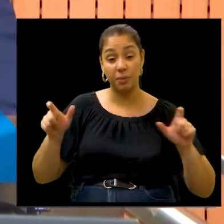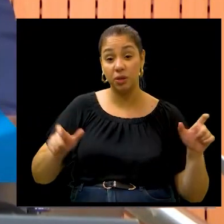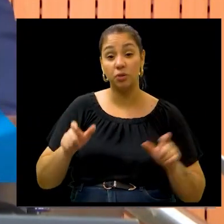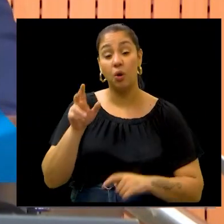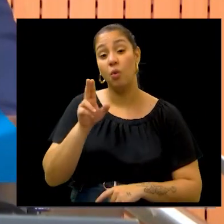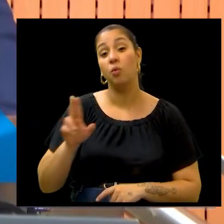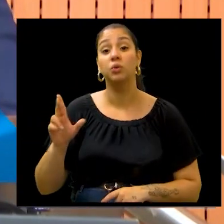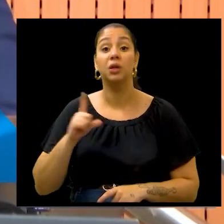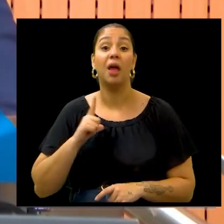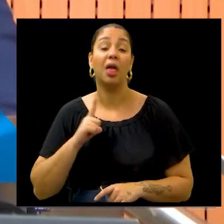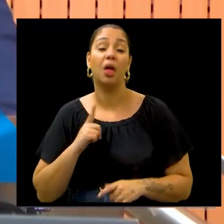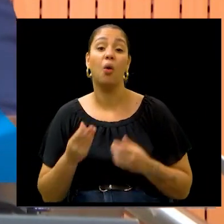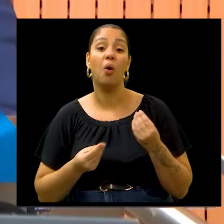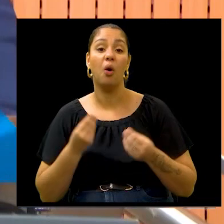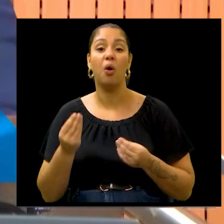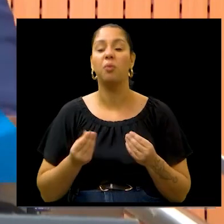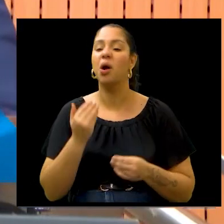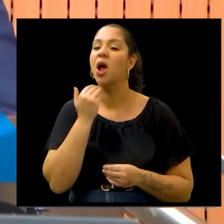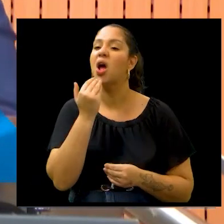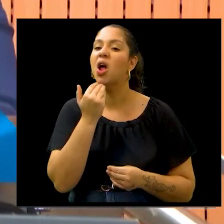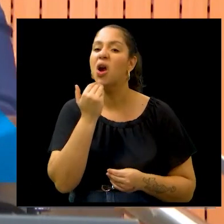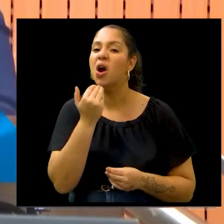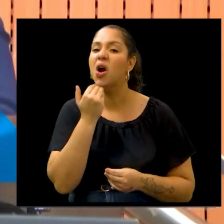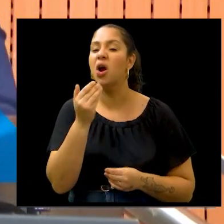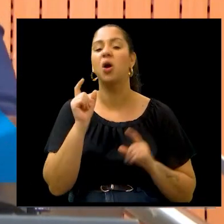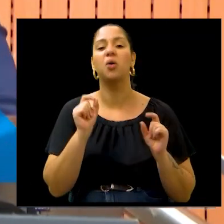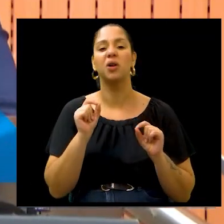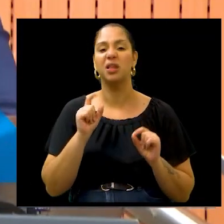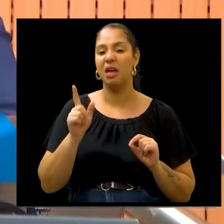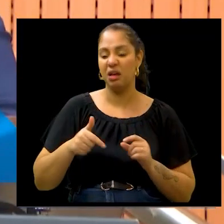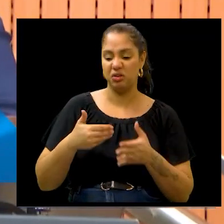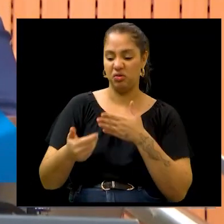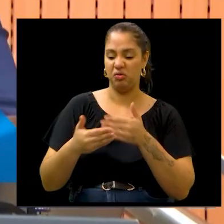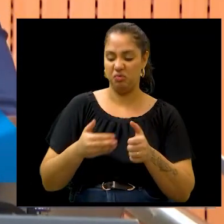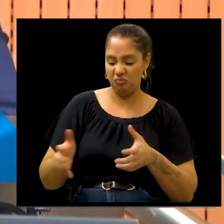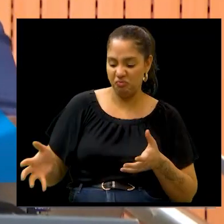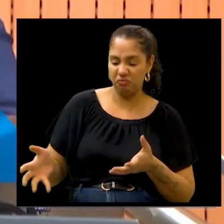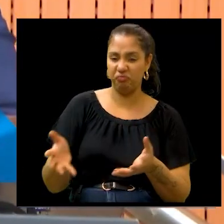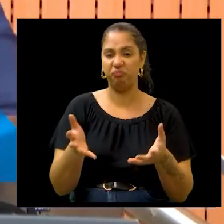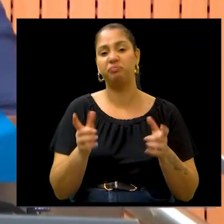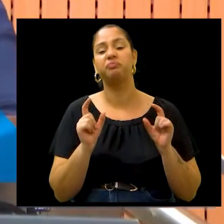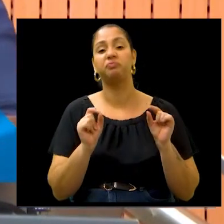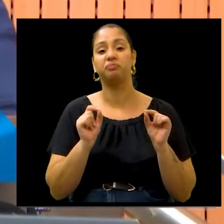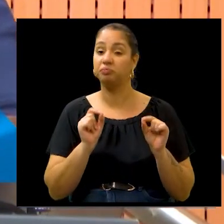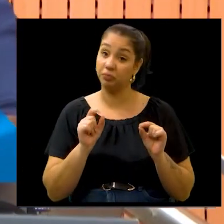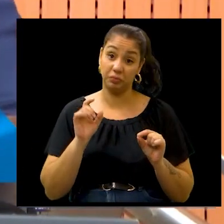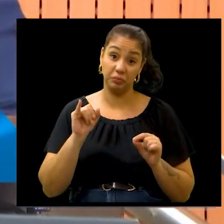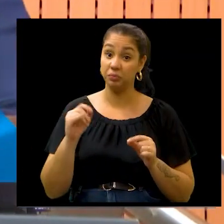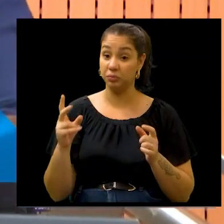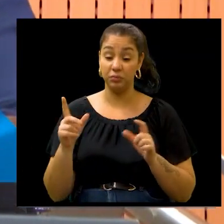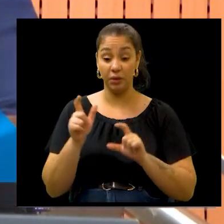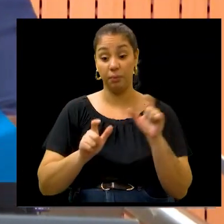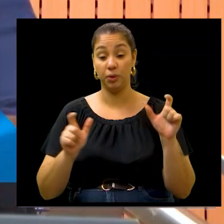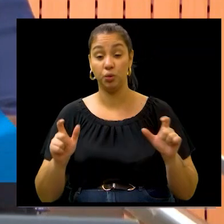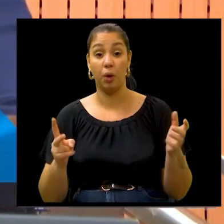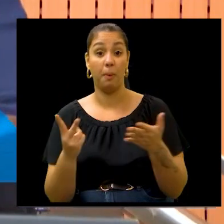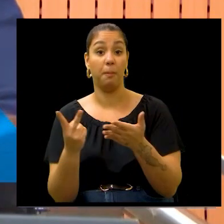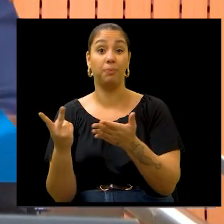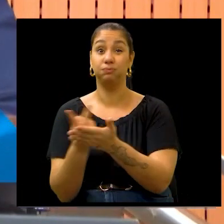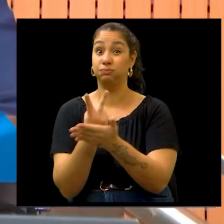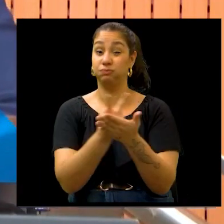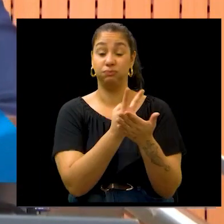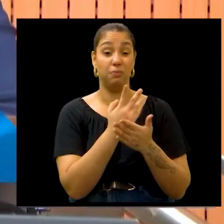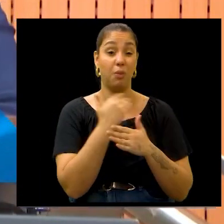recorrentemente, as pessoas se utilizam de forma demagógica, com muita demagogia, quando